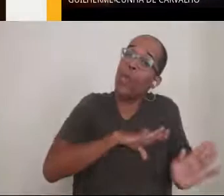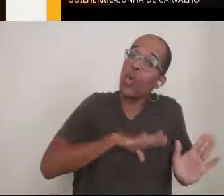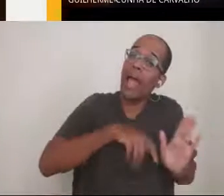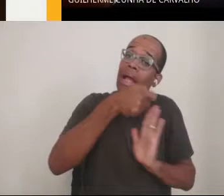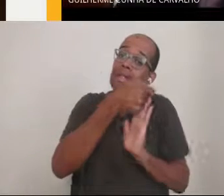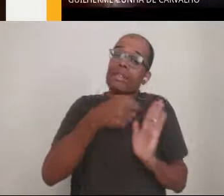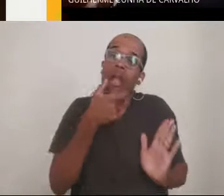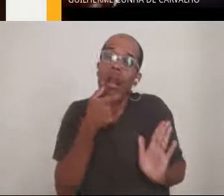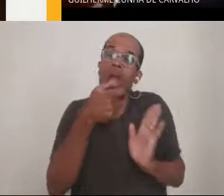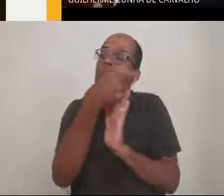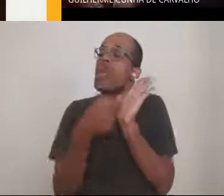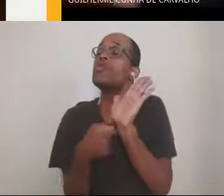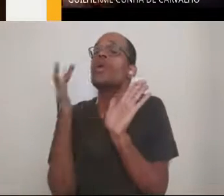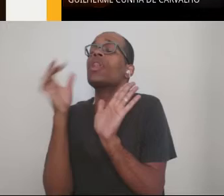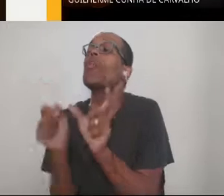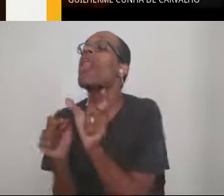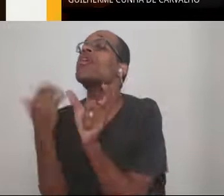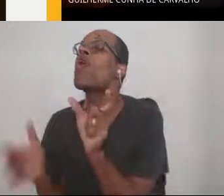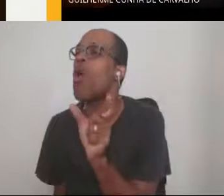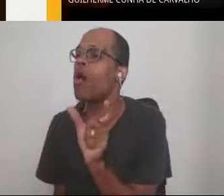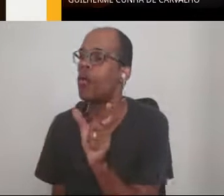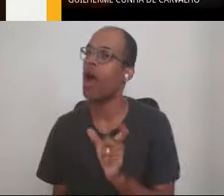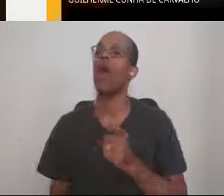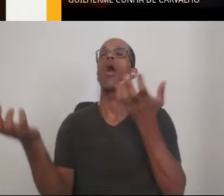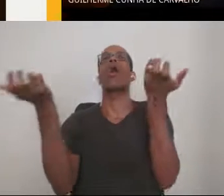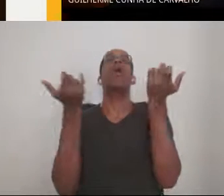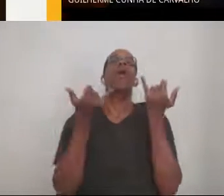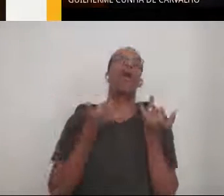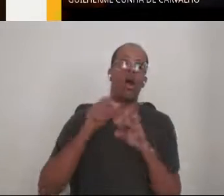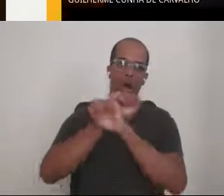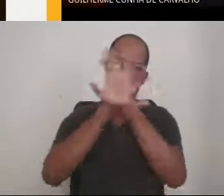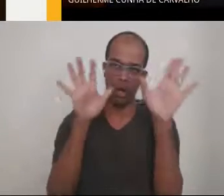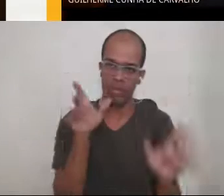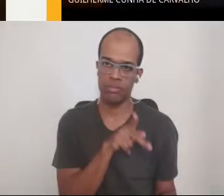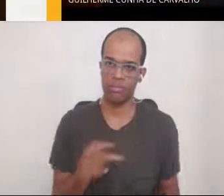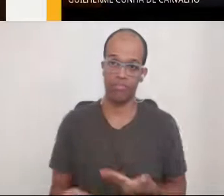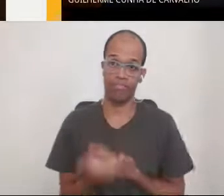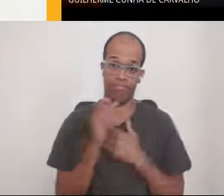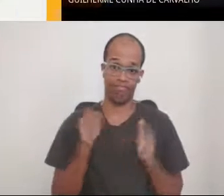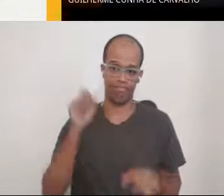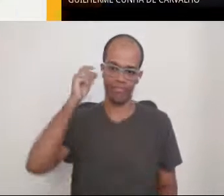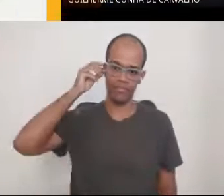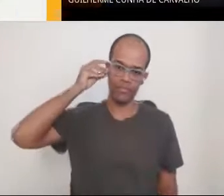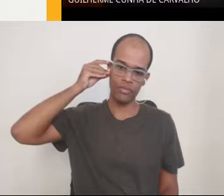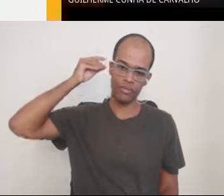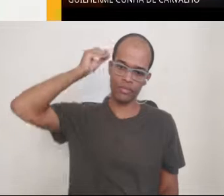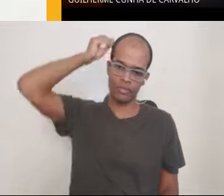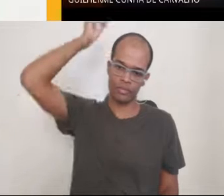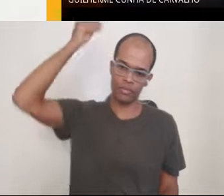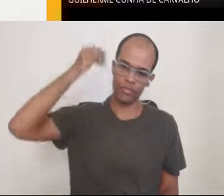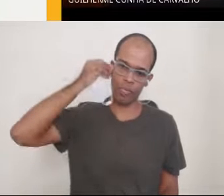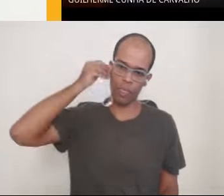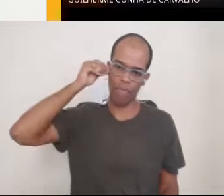for inglês? E assim vai. E é isso que você tem que falar para o professor. E por último, aí